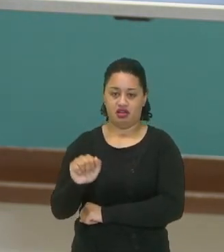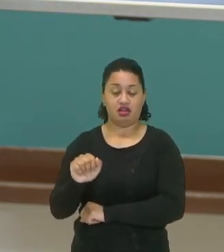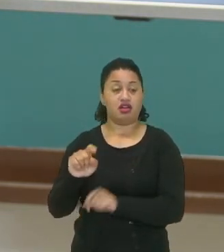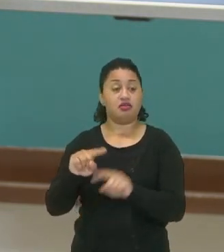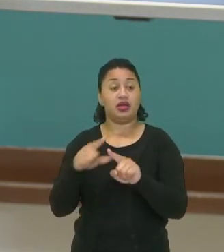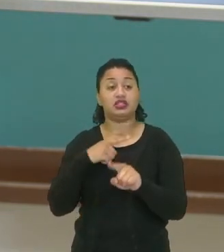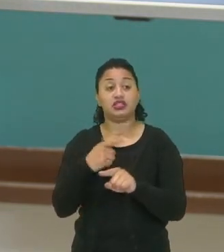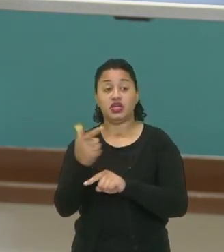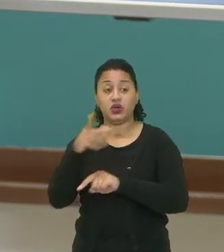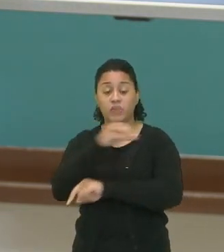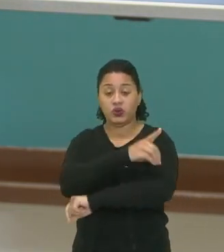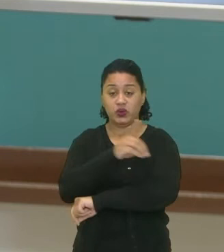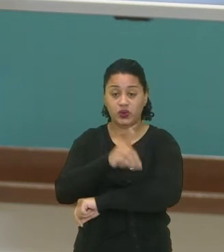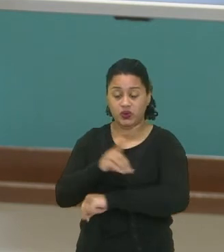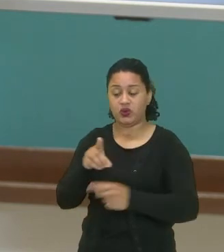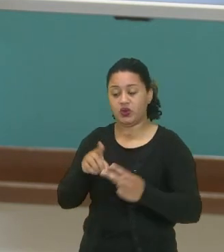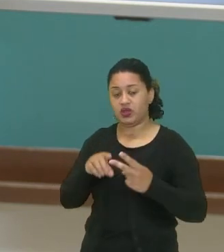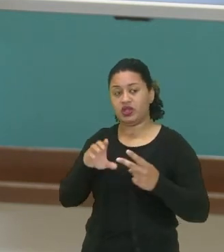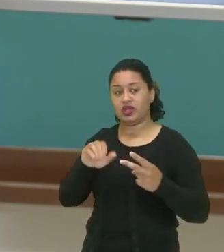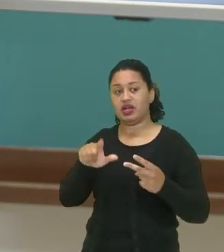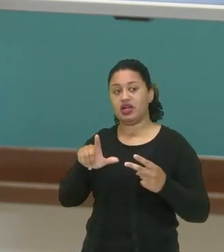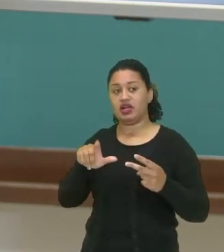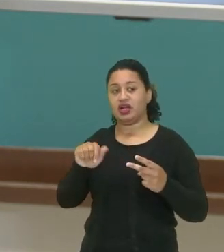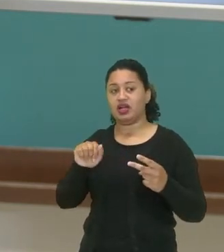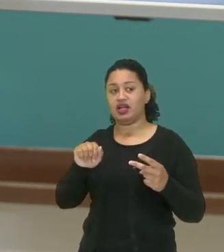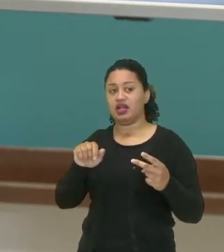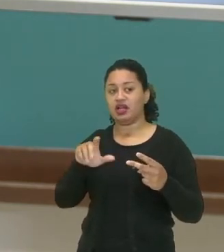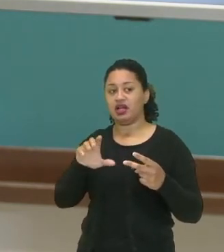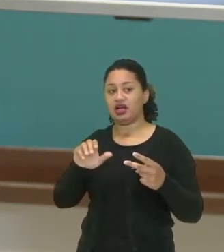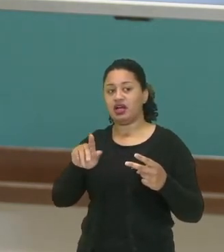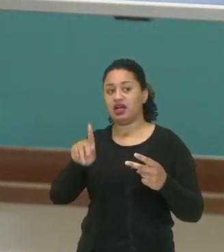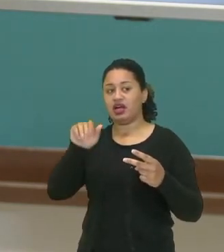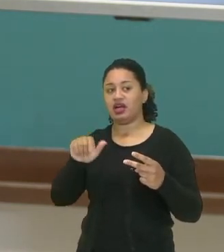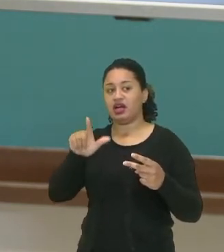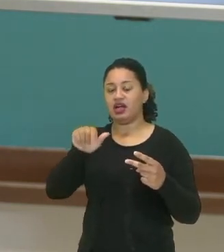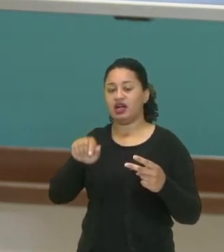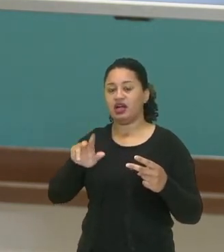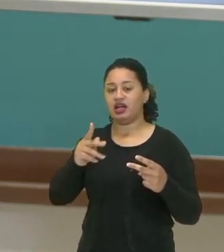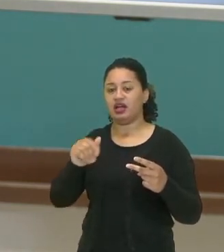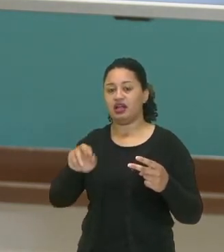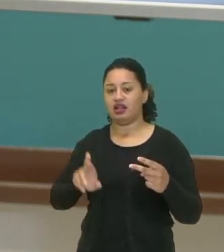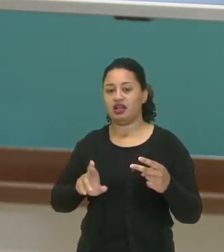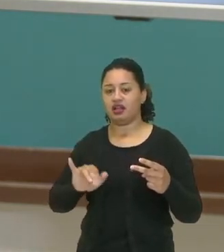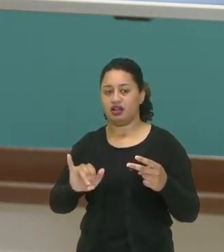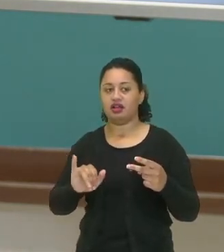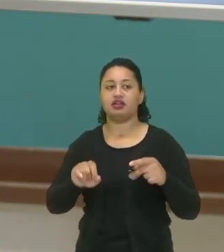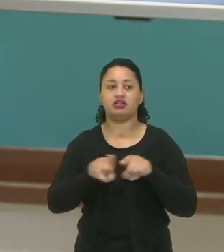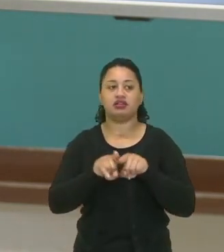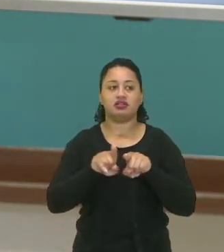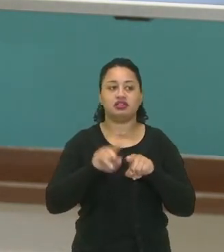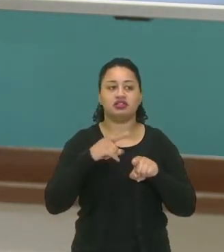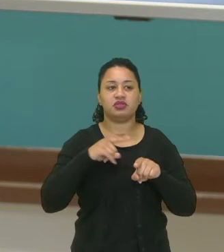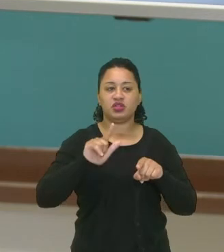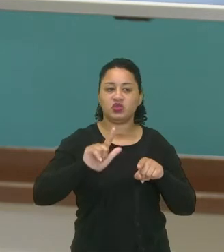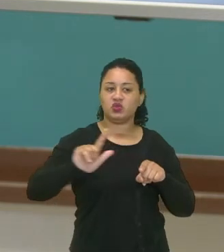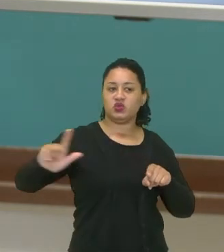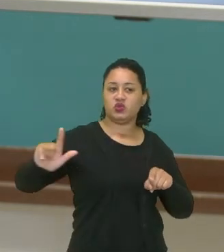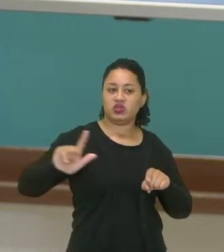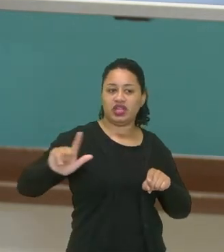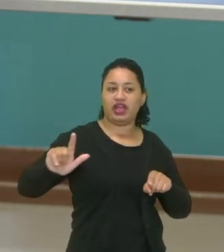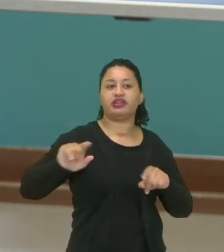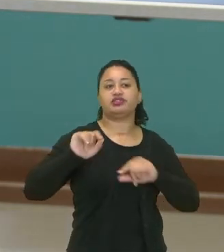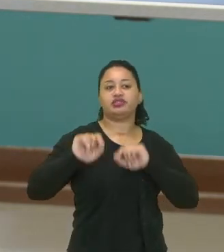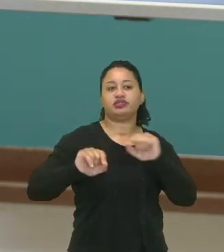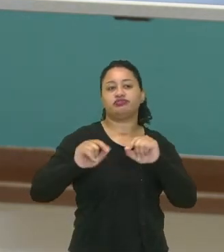continente. Também tem o deserto do Kalahari e o deserto aqui da região leste da África, né? Região da Etiópia,